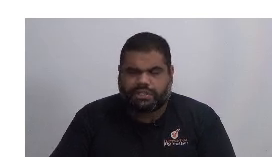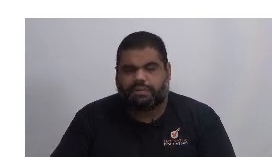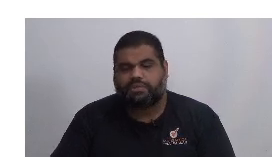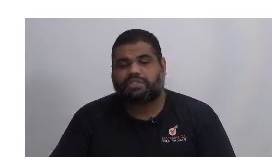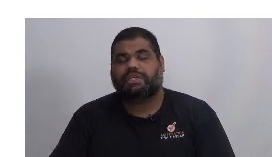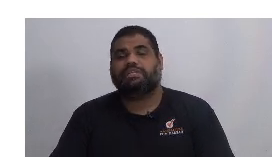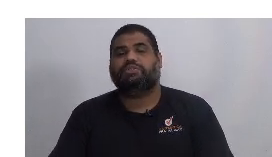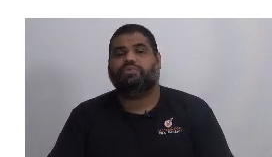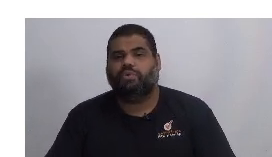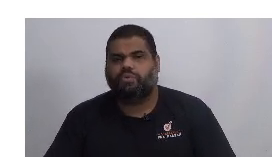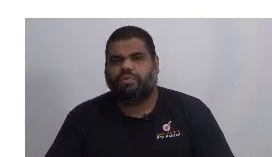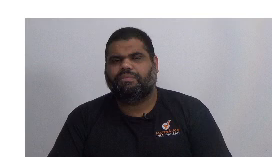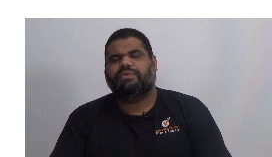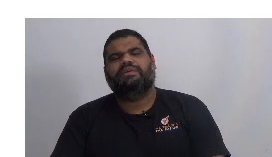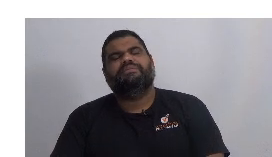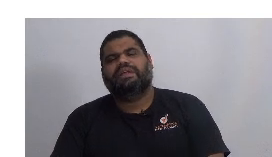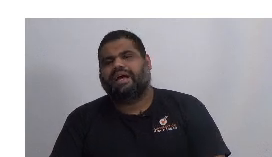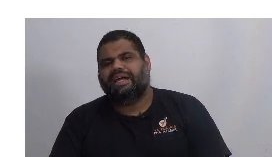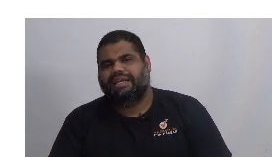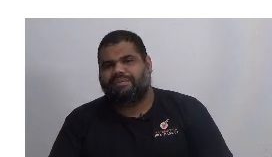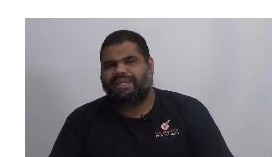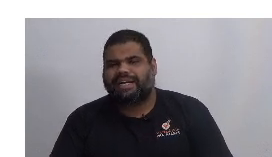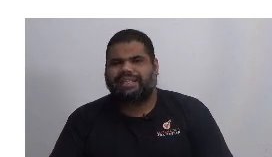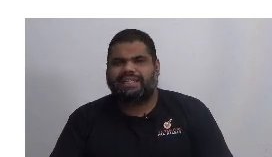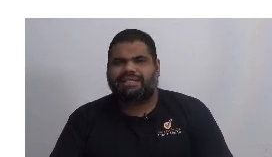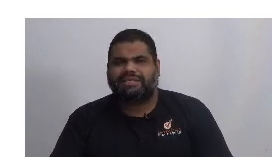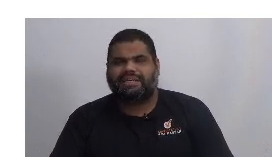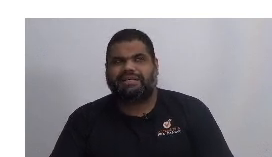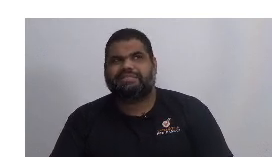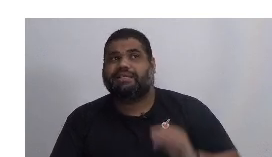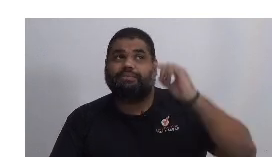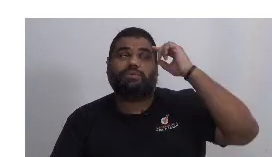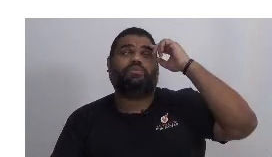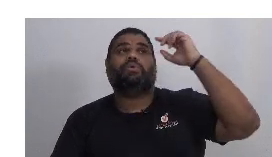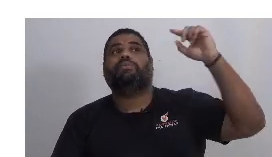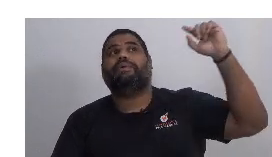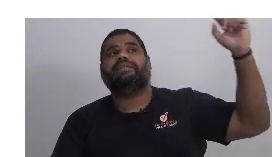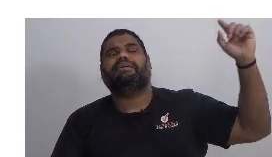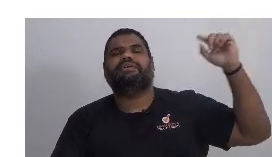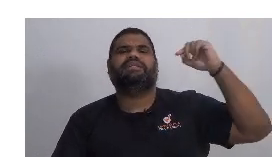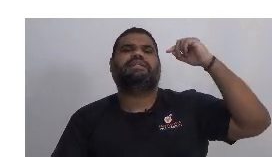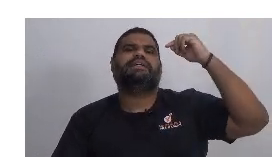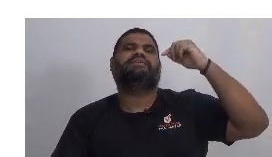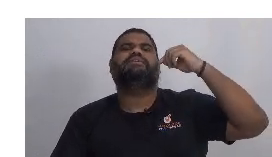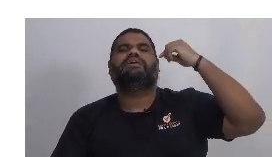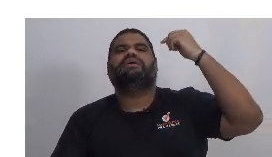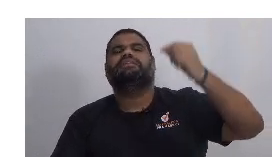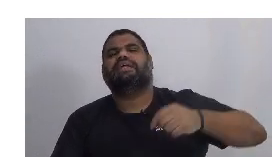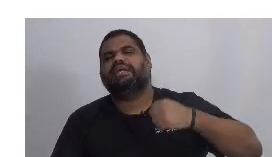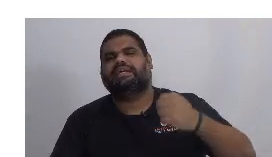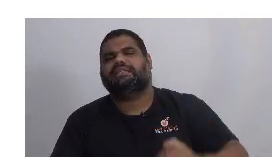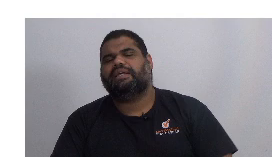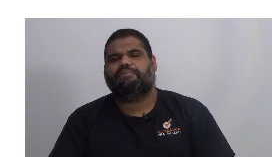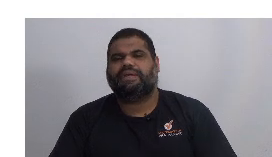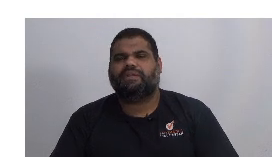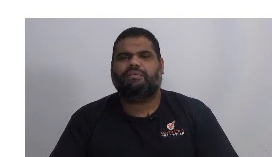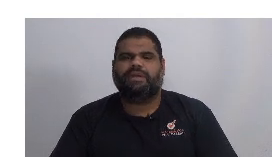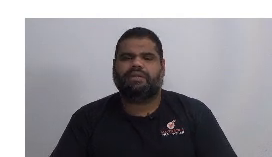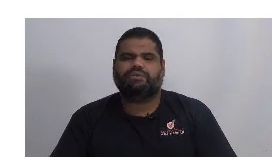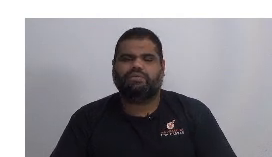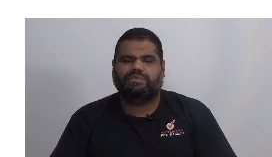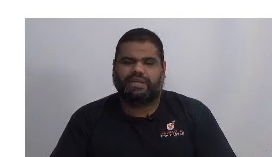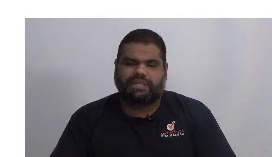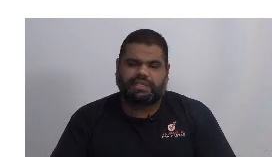novo, estamos diante do ou. Aí, brincadeira de criança, né? Pô, no ou, para dar verdadeiro, tem que ter